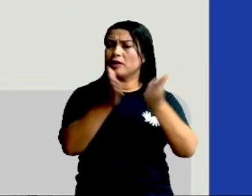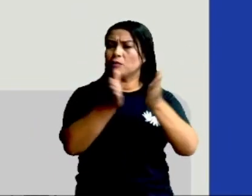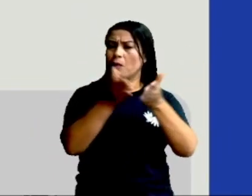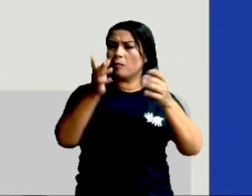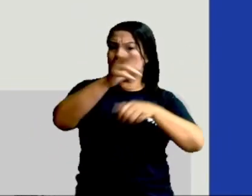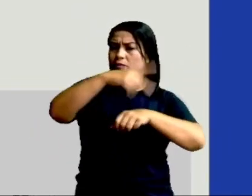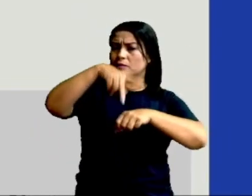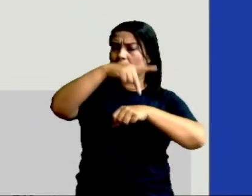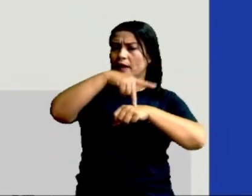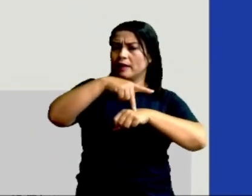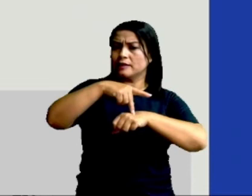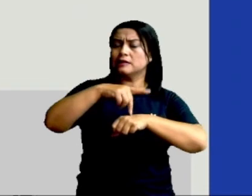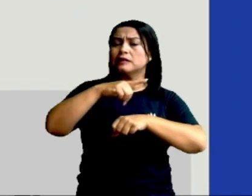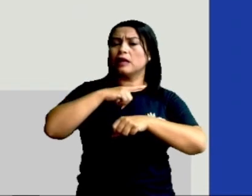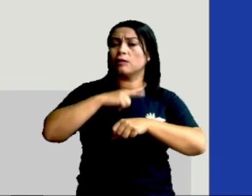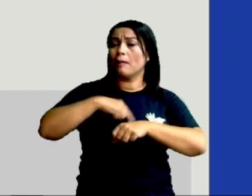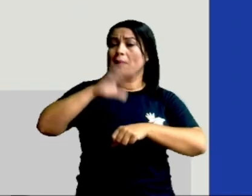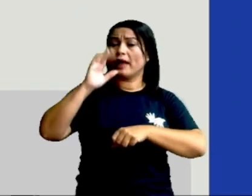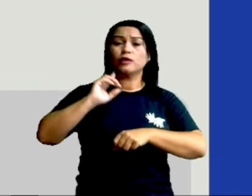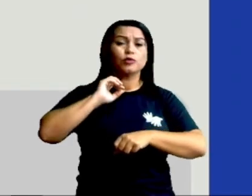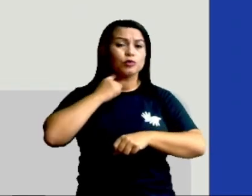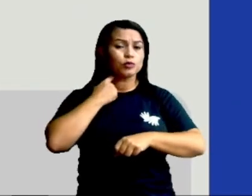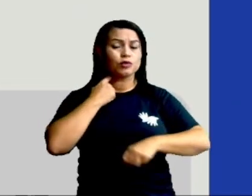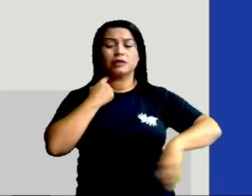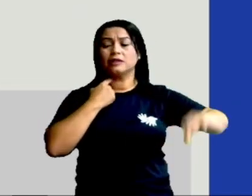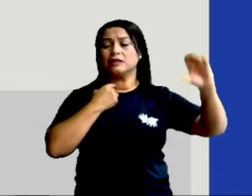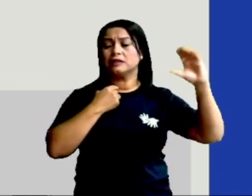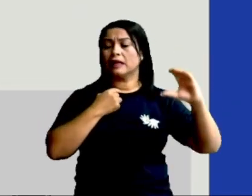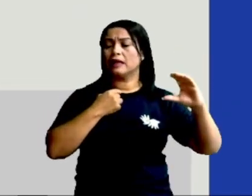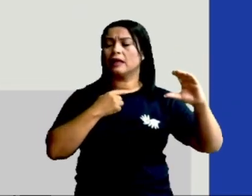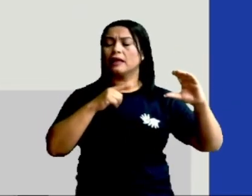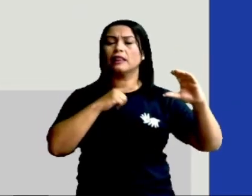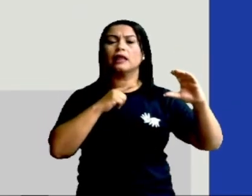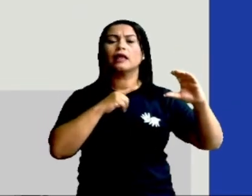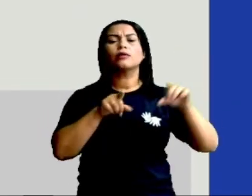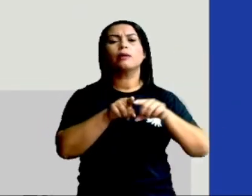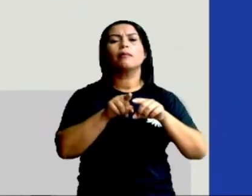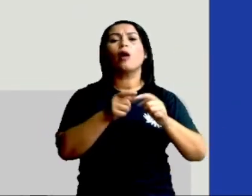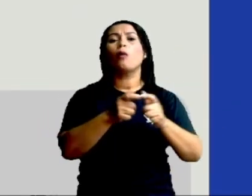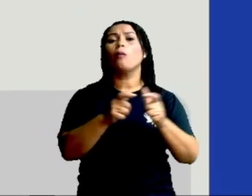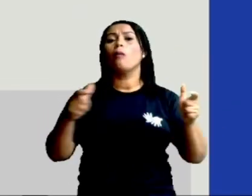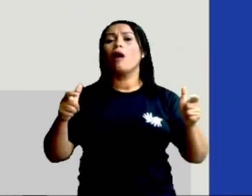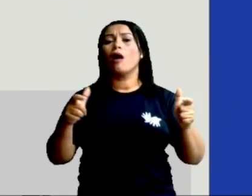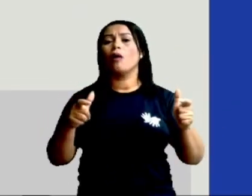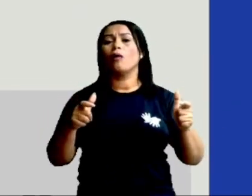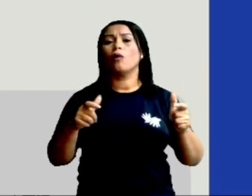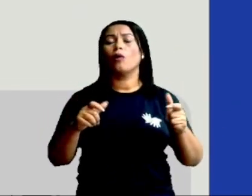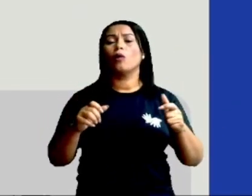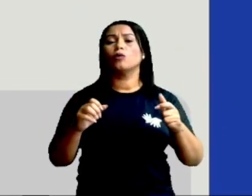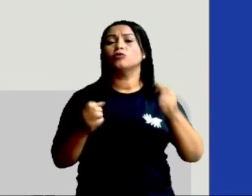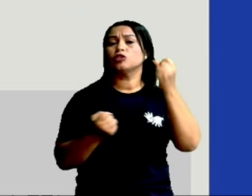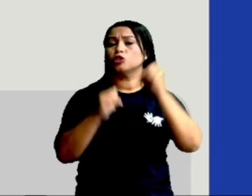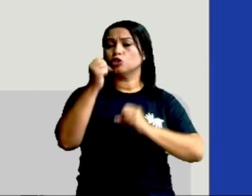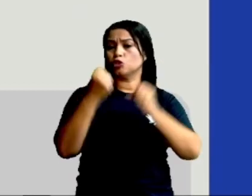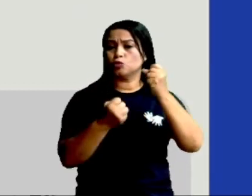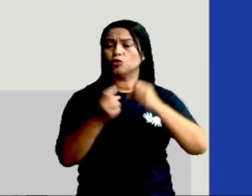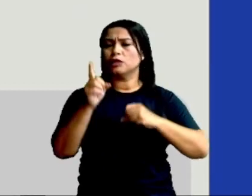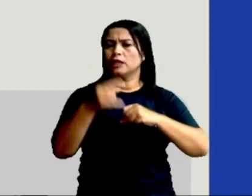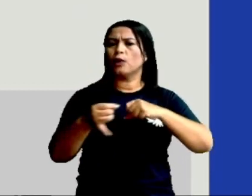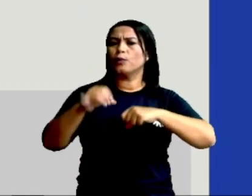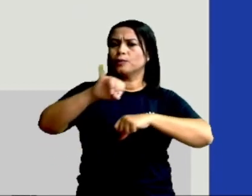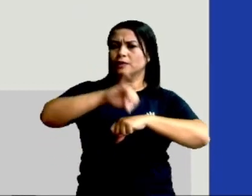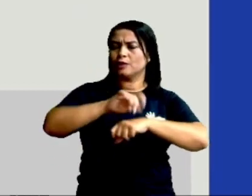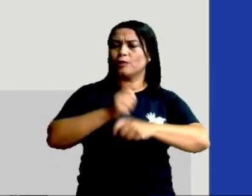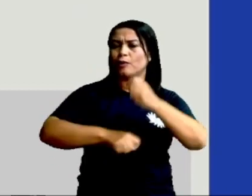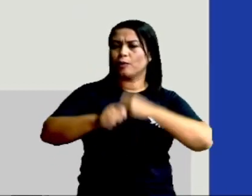do país e a mais poluída letras e concentra-se maior volume de indústrias e ao centro